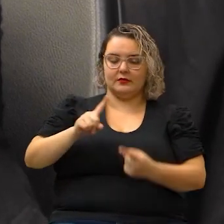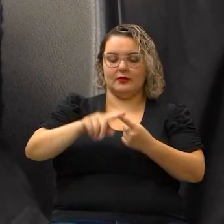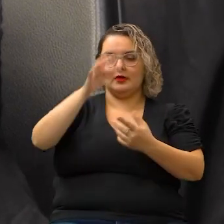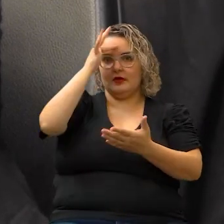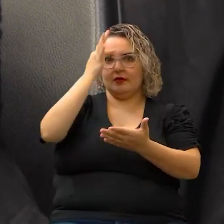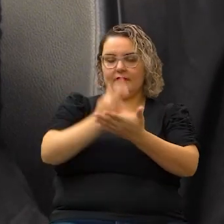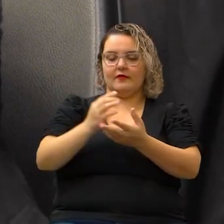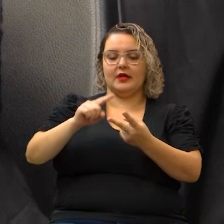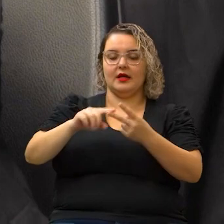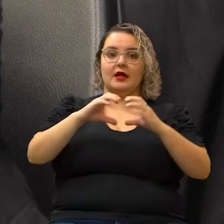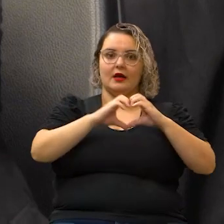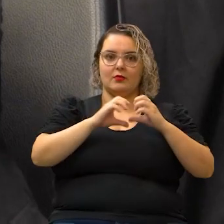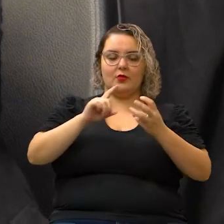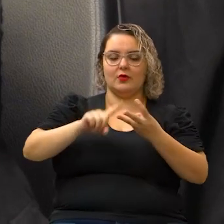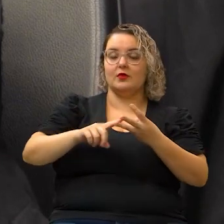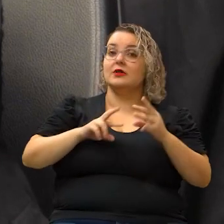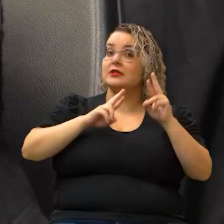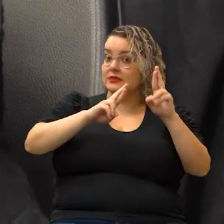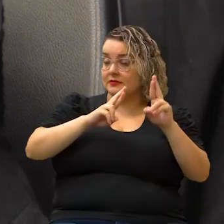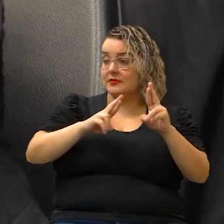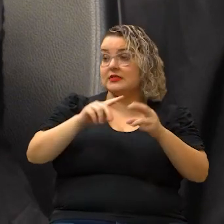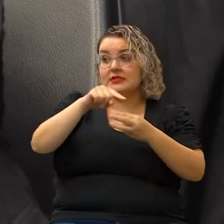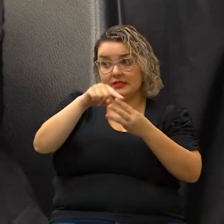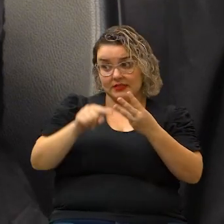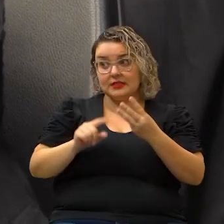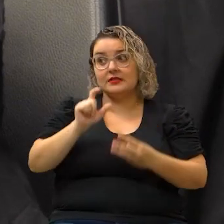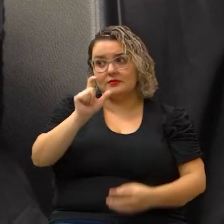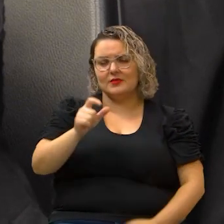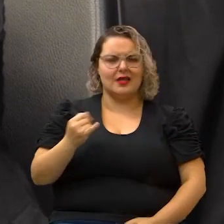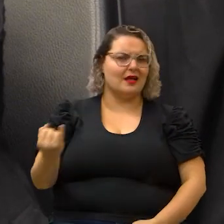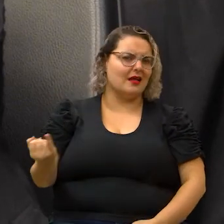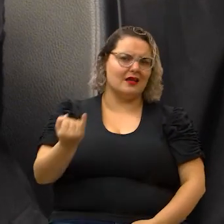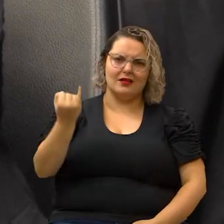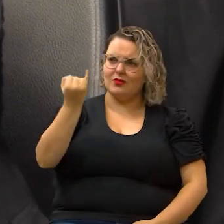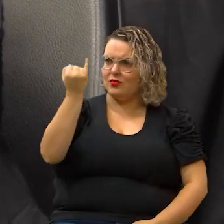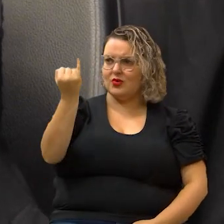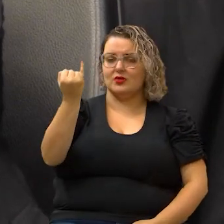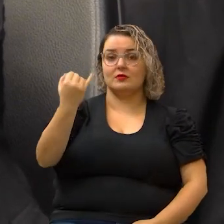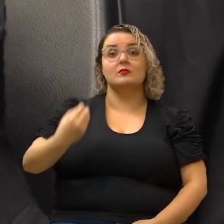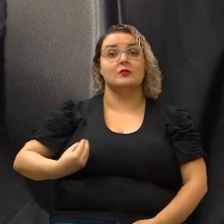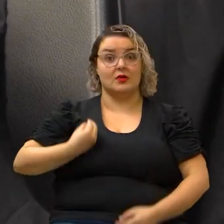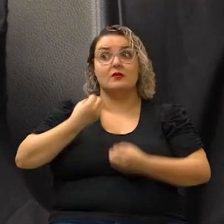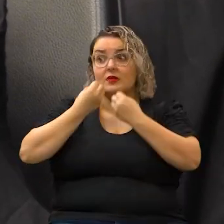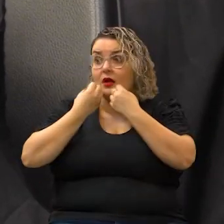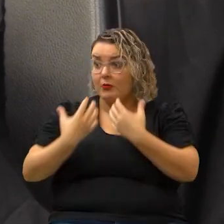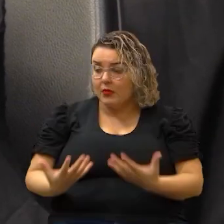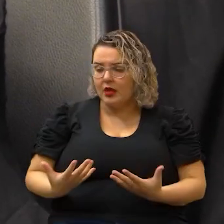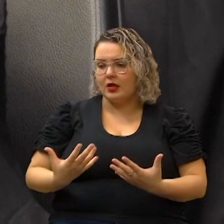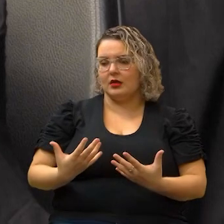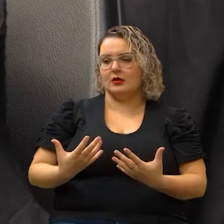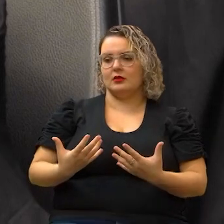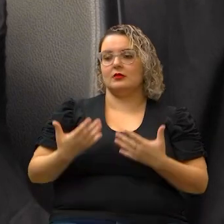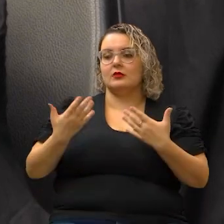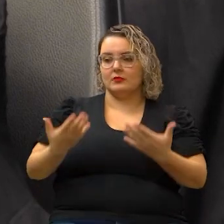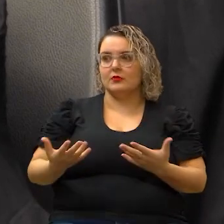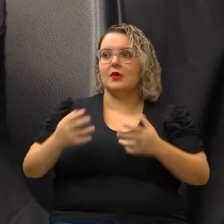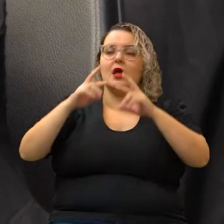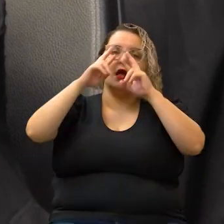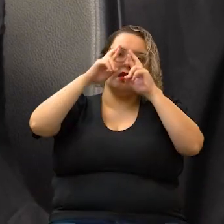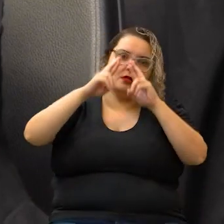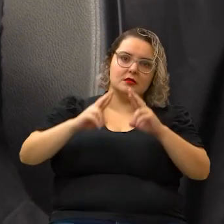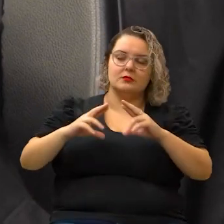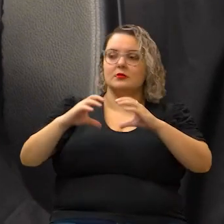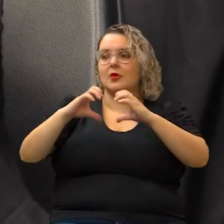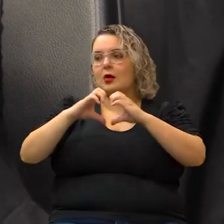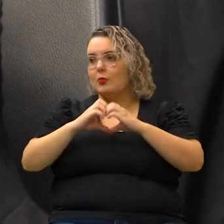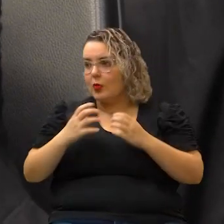atenção: fé, amor e esperança. Essas 3 palavras são fundamentais para a gente viver bem com a vida, né?